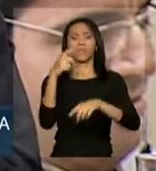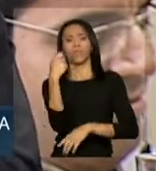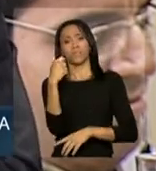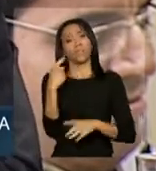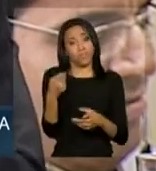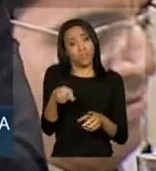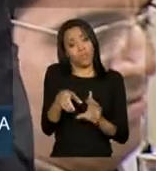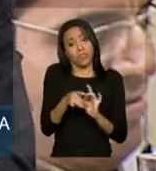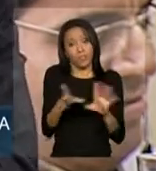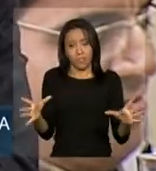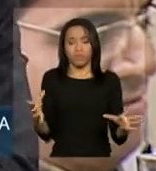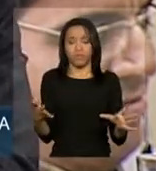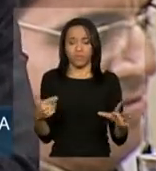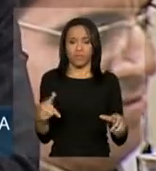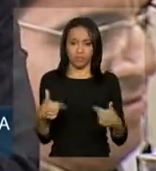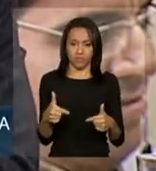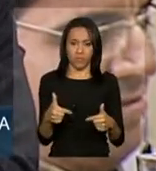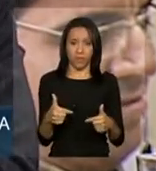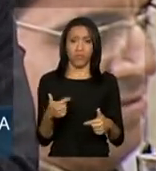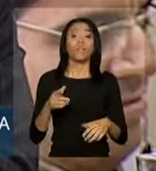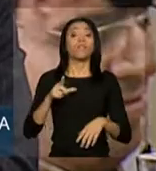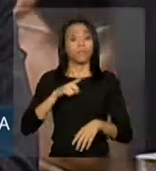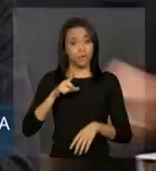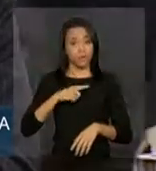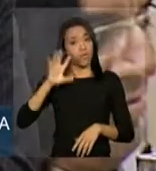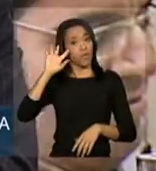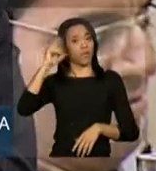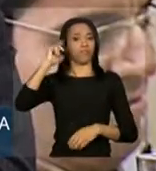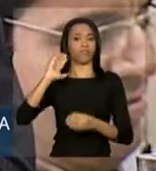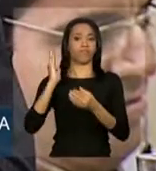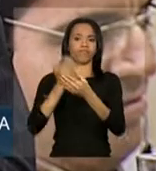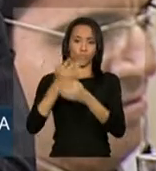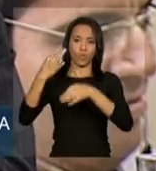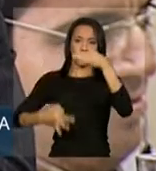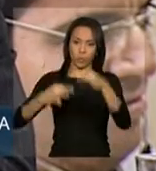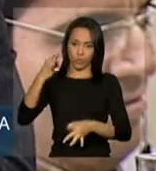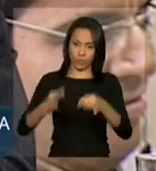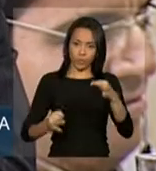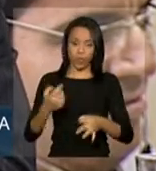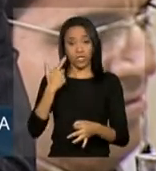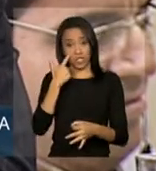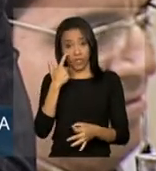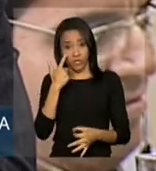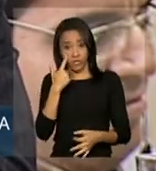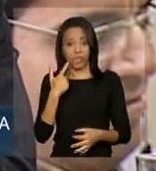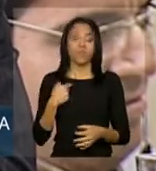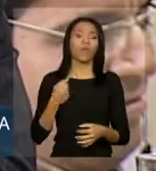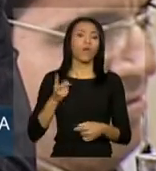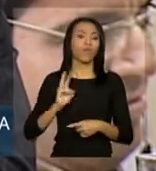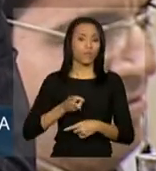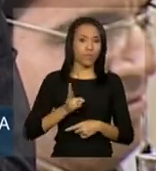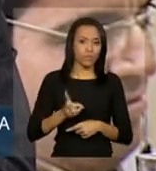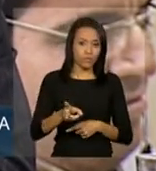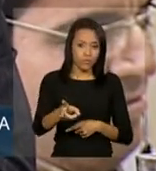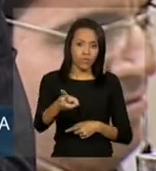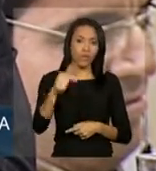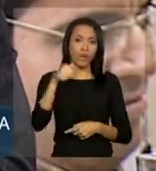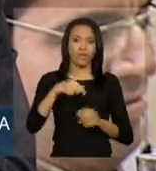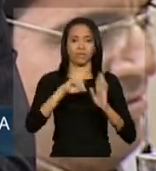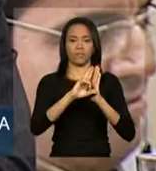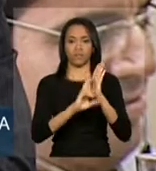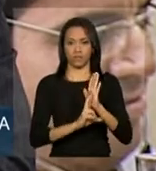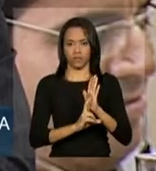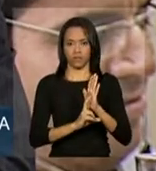permitido a atuação tem uma decisão judicial e nós estamos buscando recorrer essa decisão judicial para manter esse critério